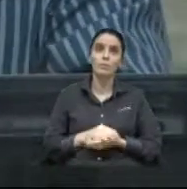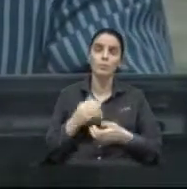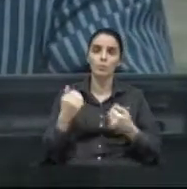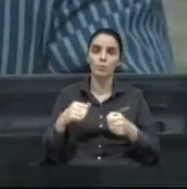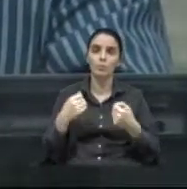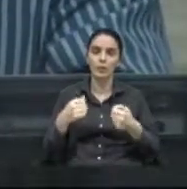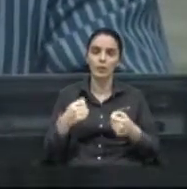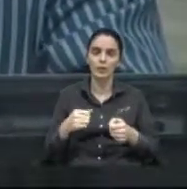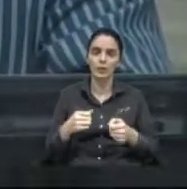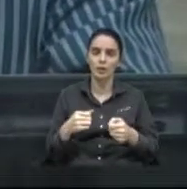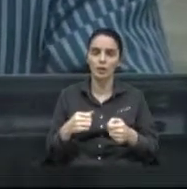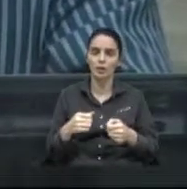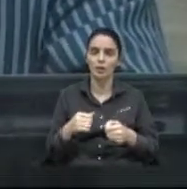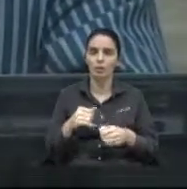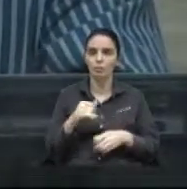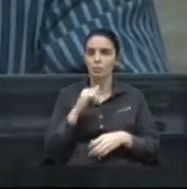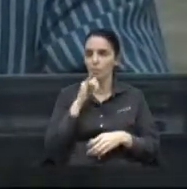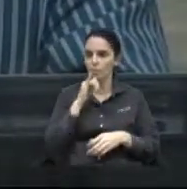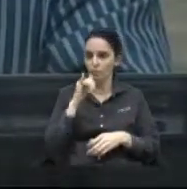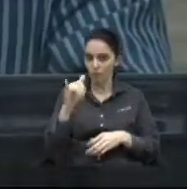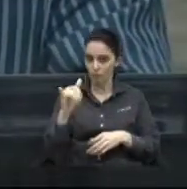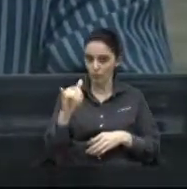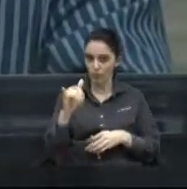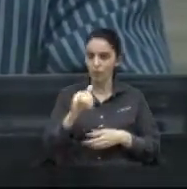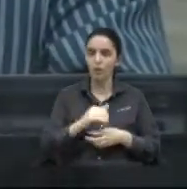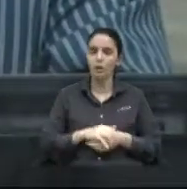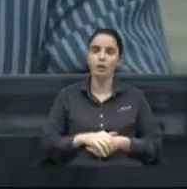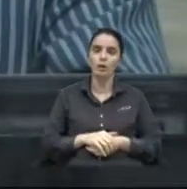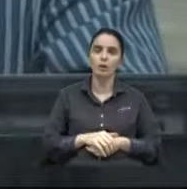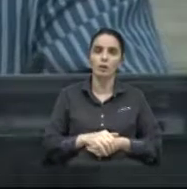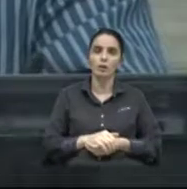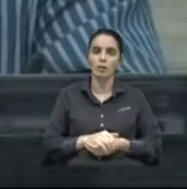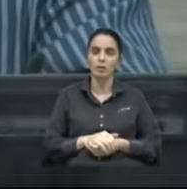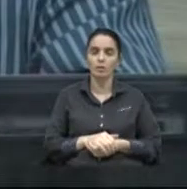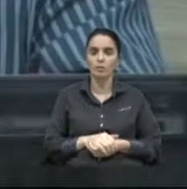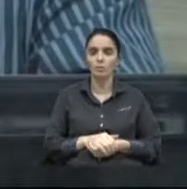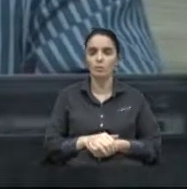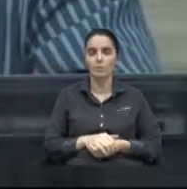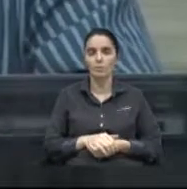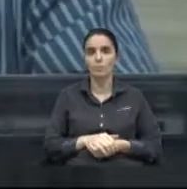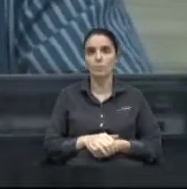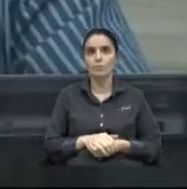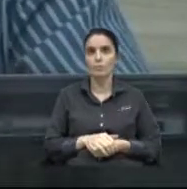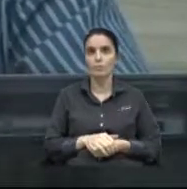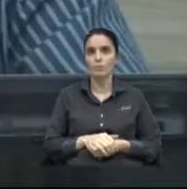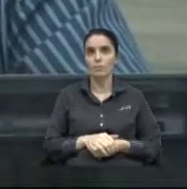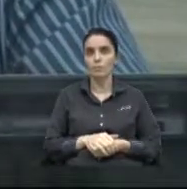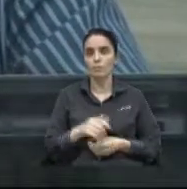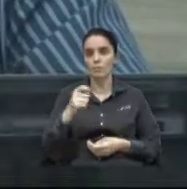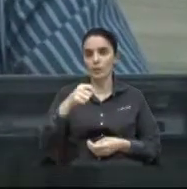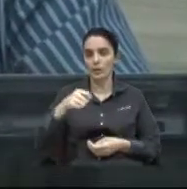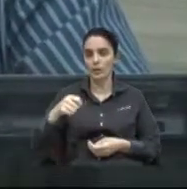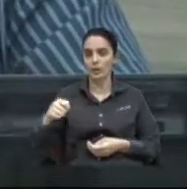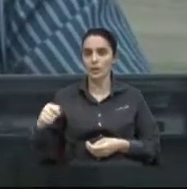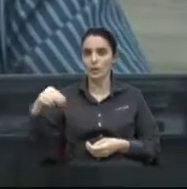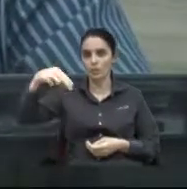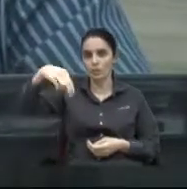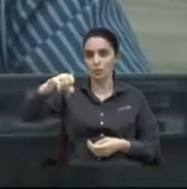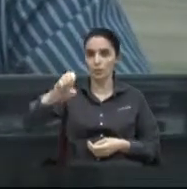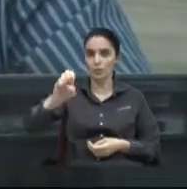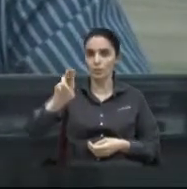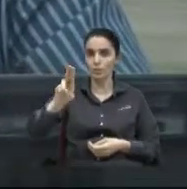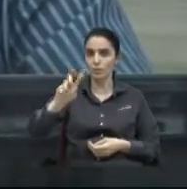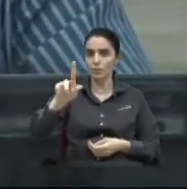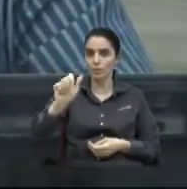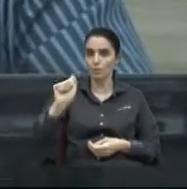por bem passar a todos o que veio lá dessa subsede aqui de Limeira, assinado pela Neuza